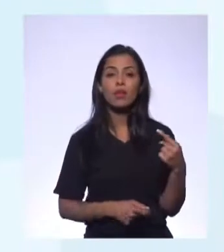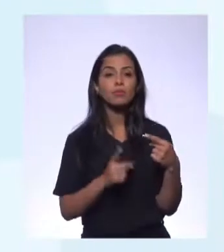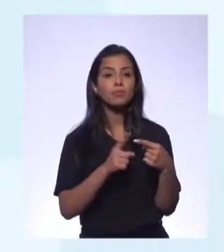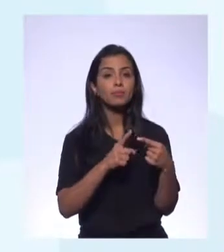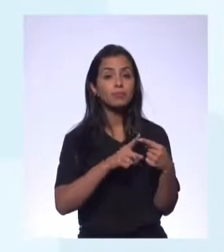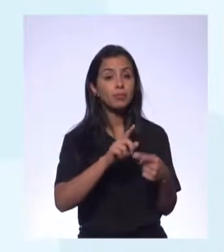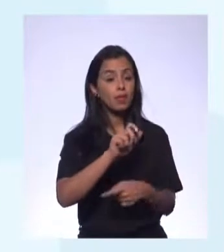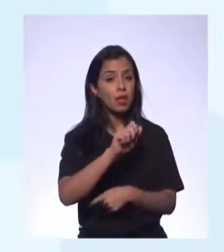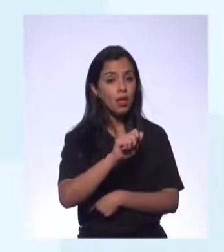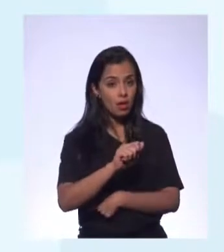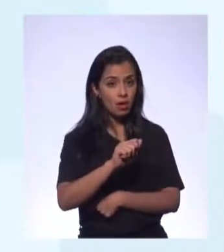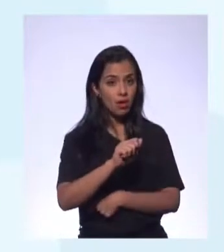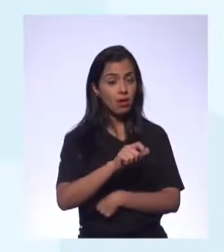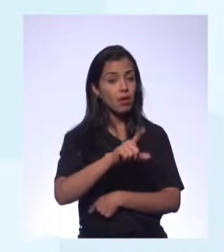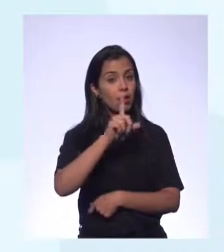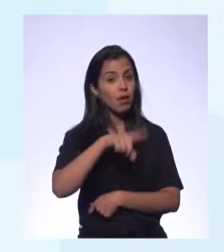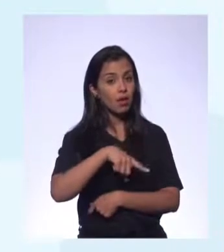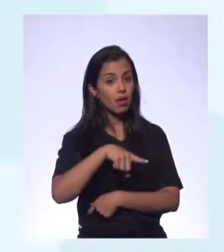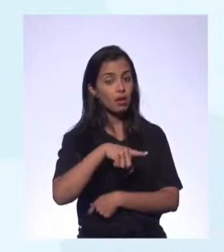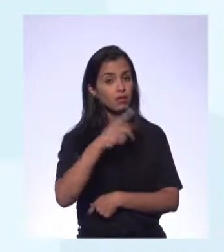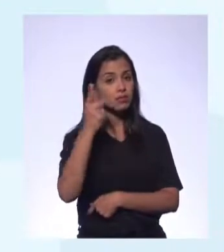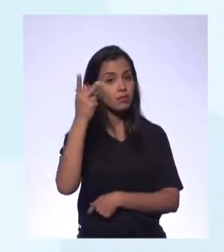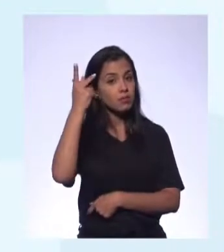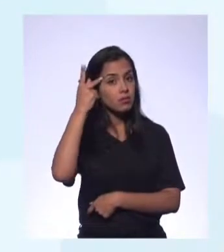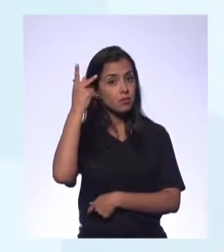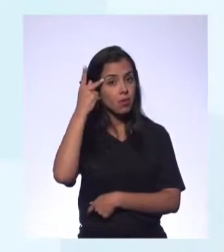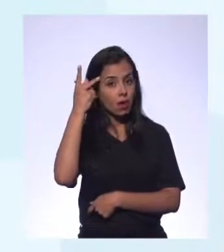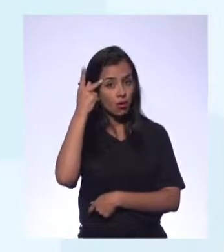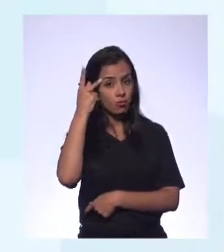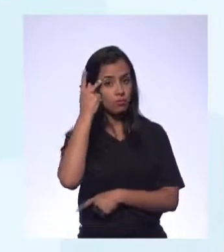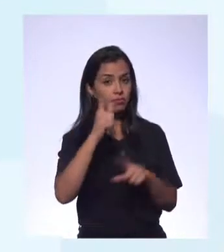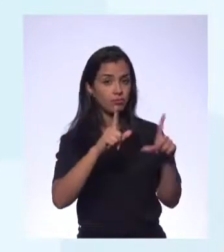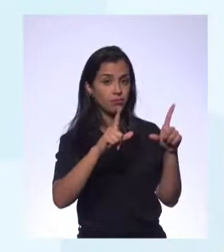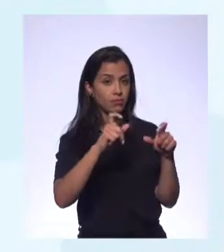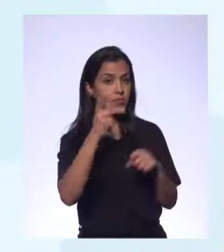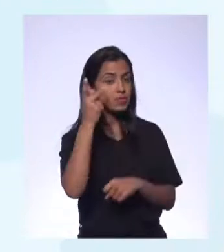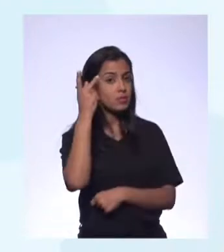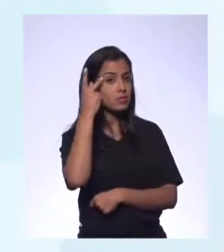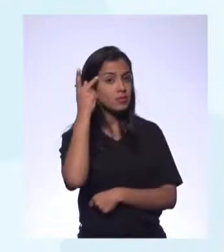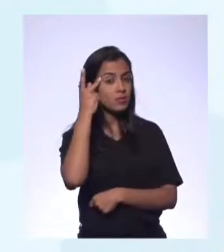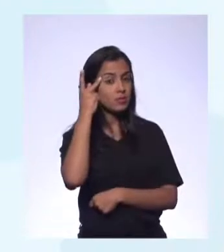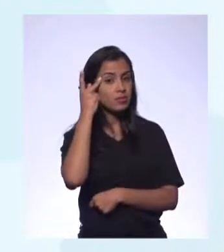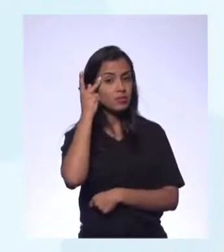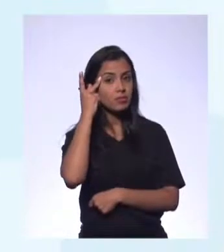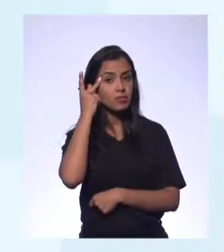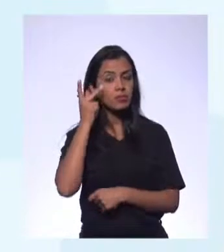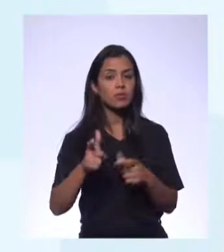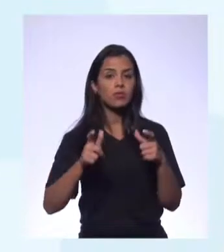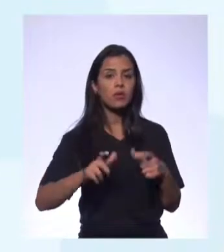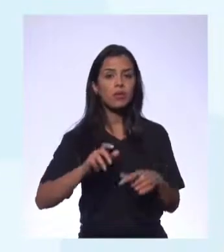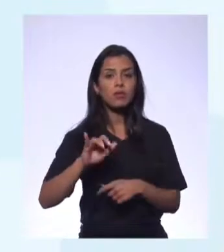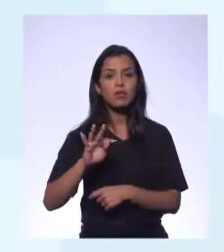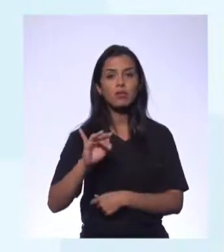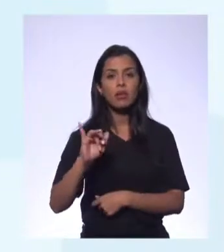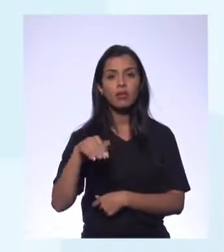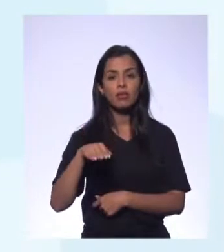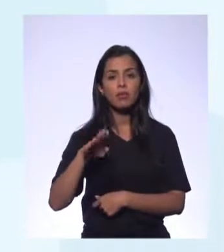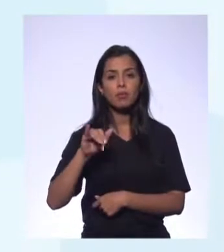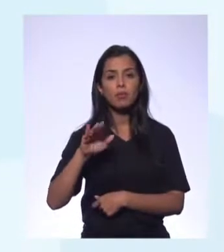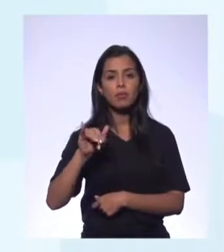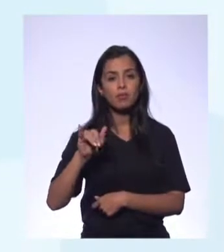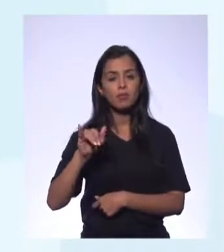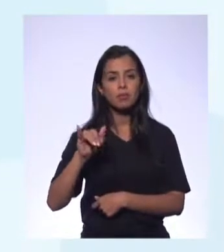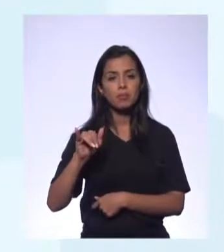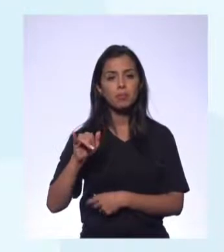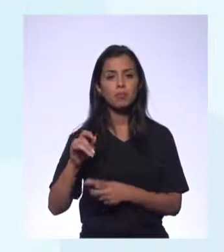A, refere-se a São Paulo, retrata uma paisagem de São Paulo, do bairro do Itaim Bibi. E a B é